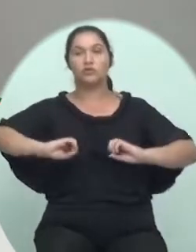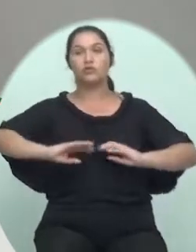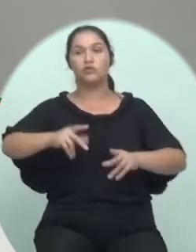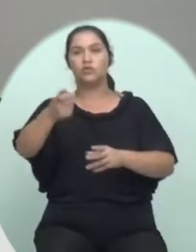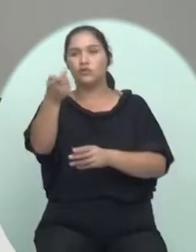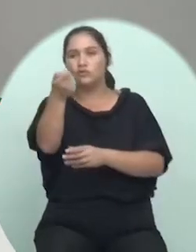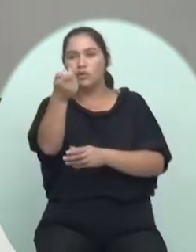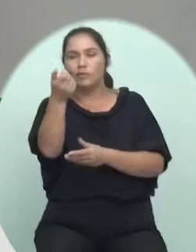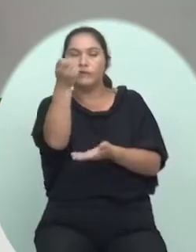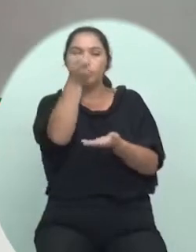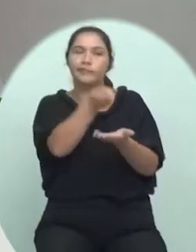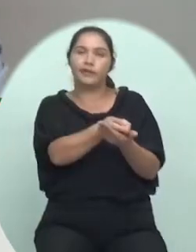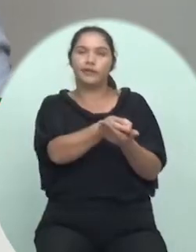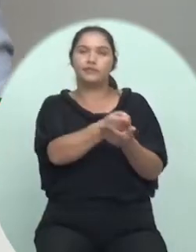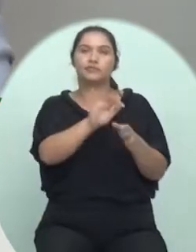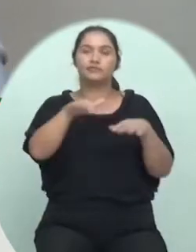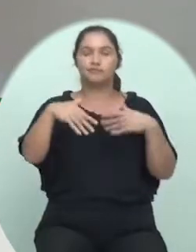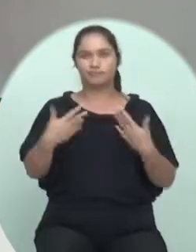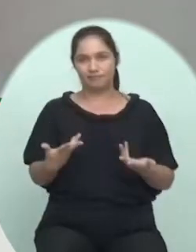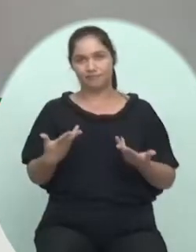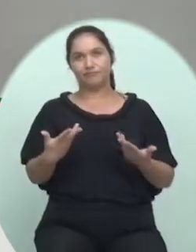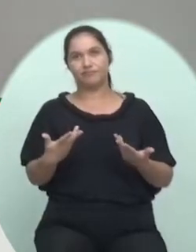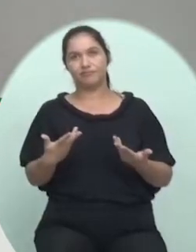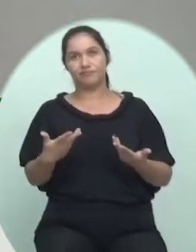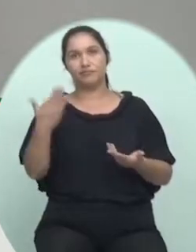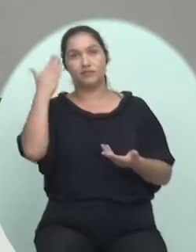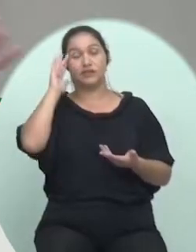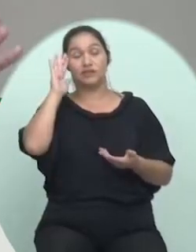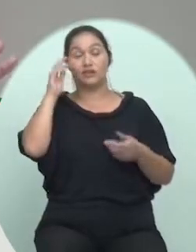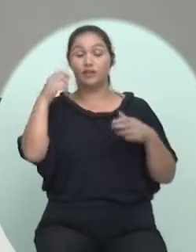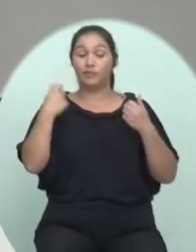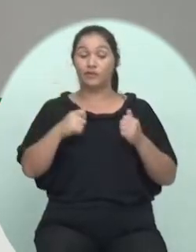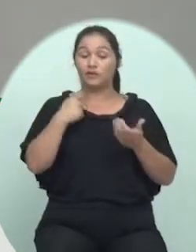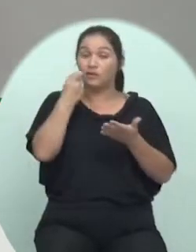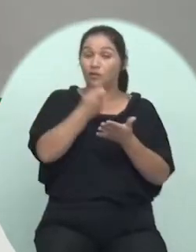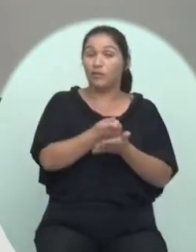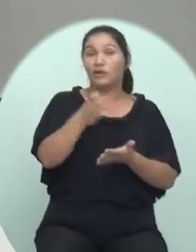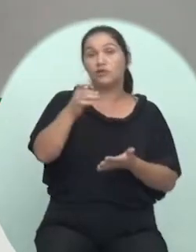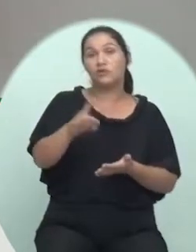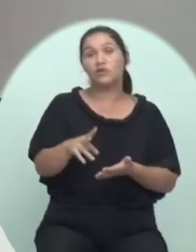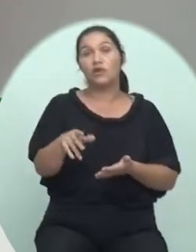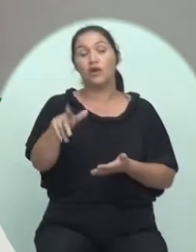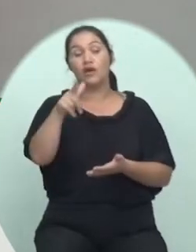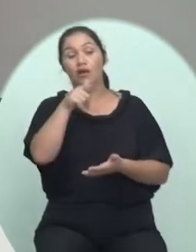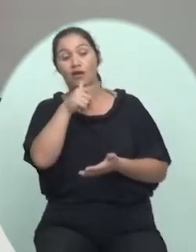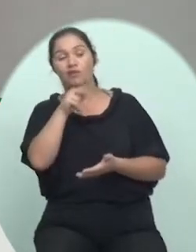muito claro que tem que ser cobrado aquilo que se consome. E aí sim, se for para